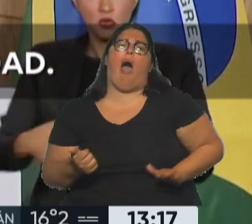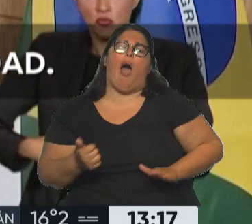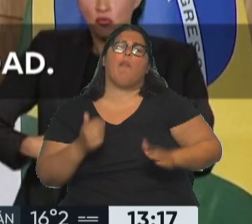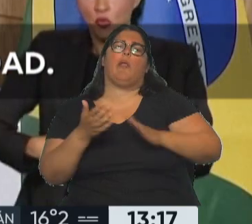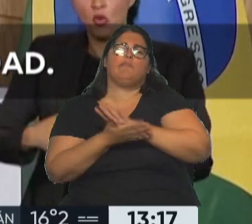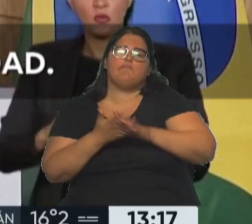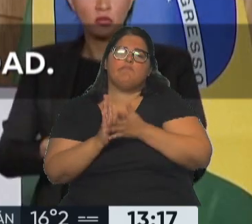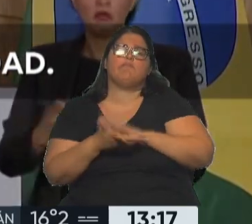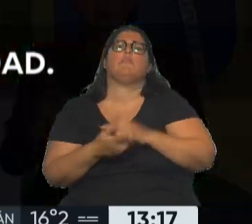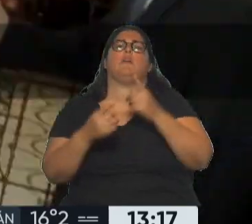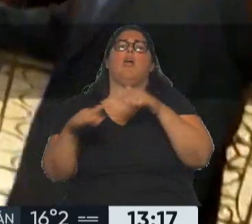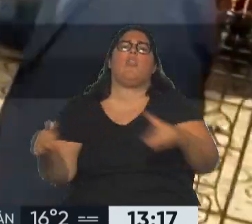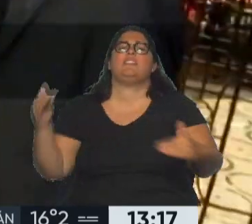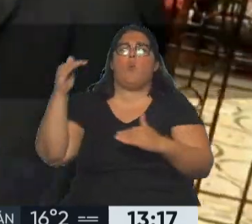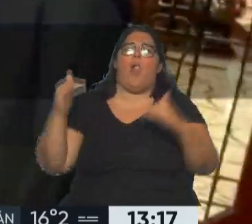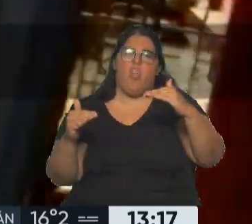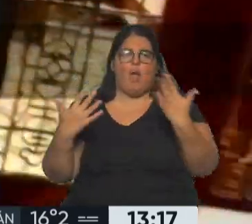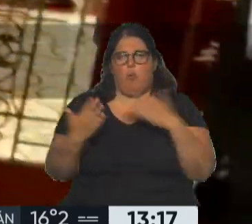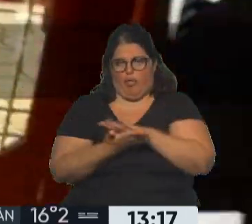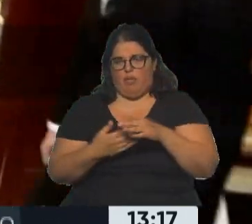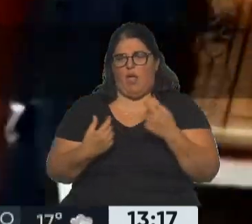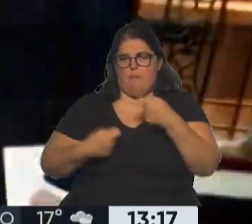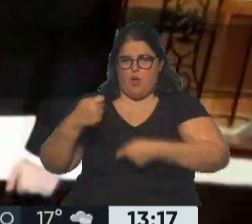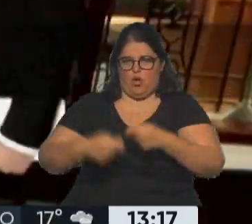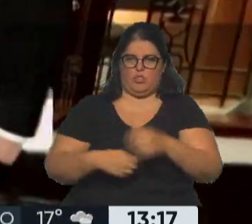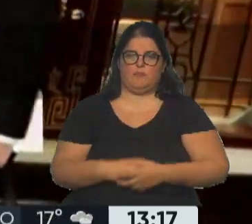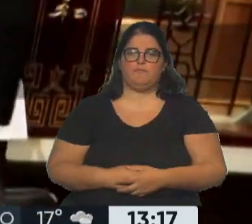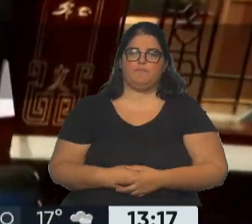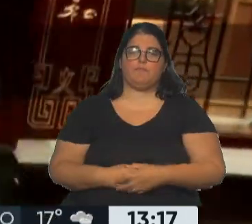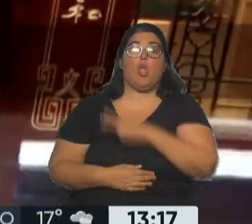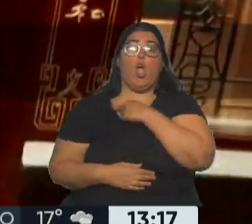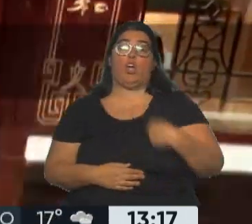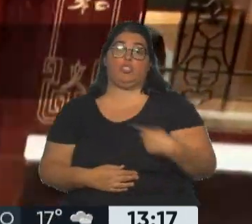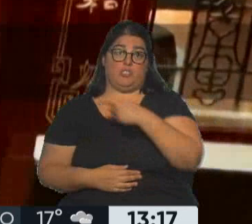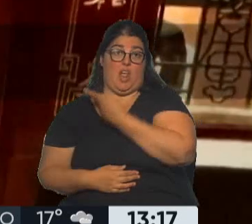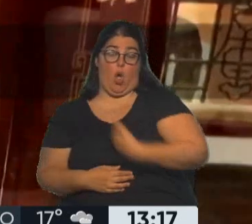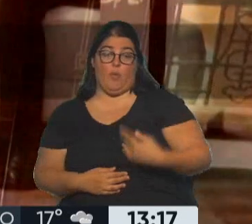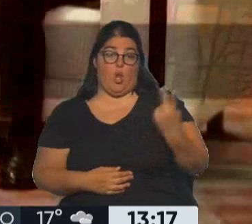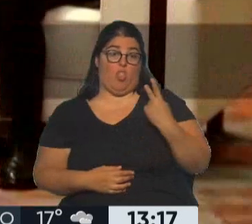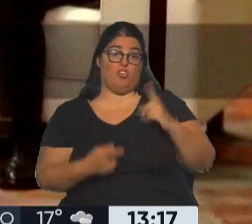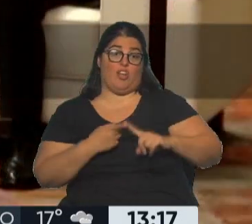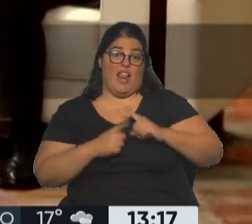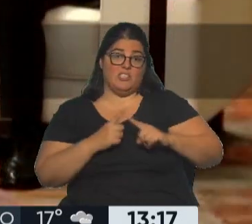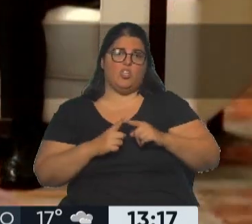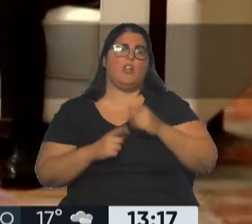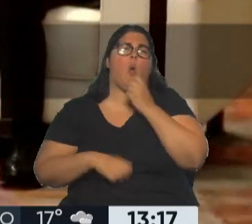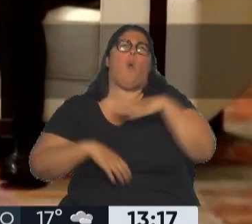e da desigualdade. A nossa relação com o governo chinês não é uma relação